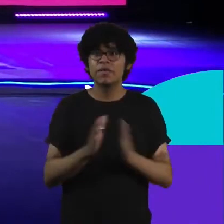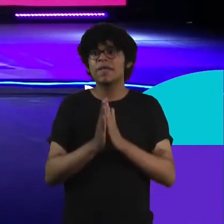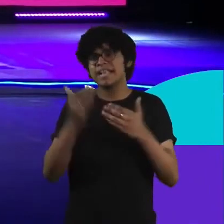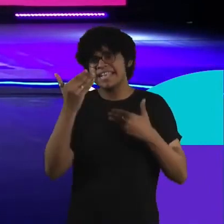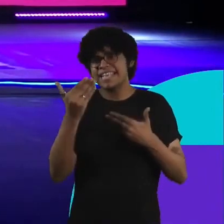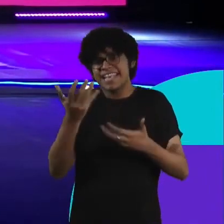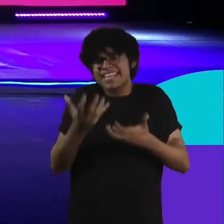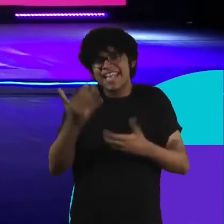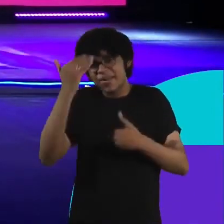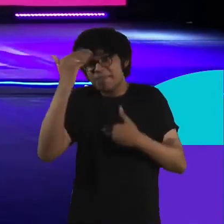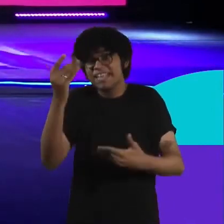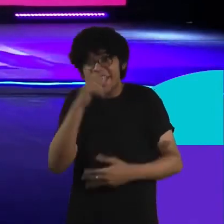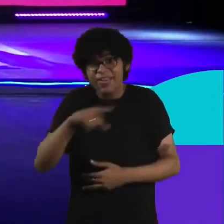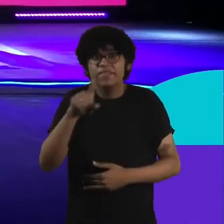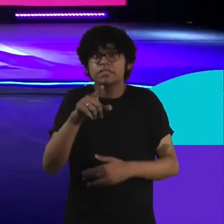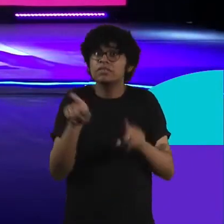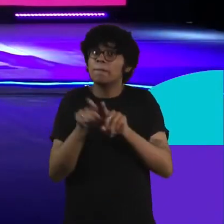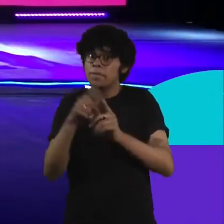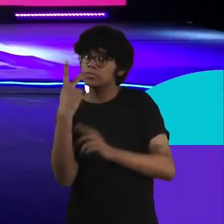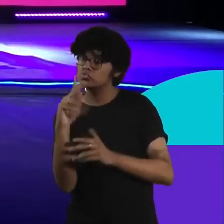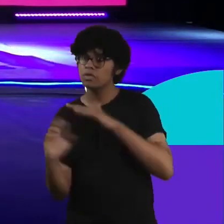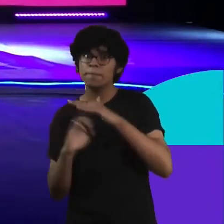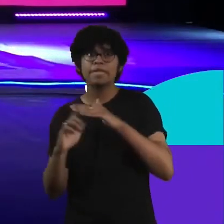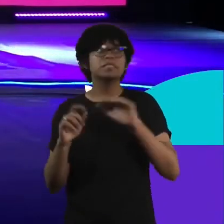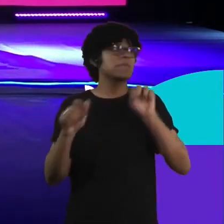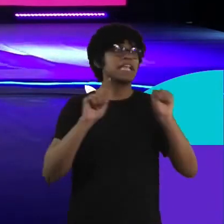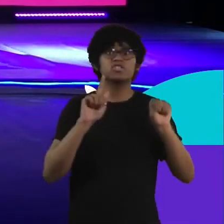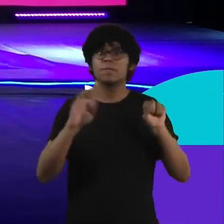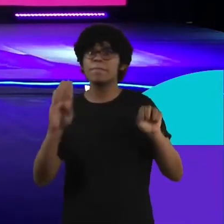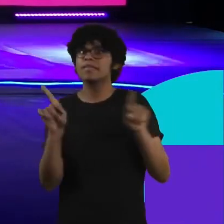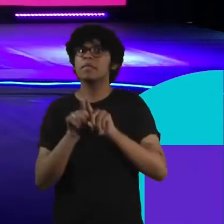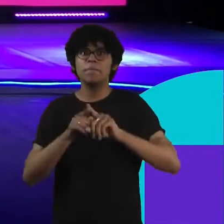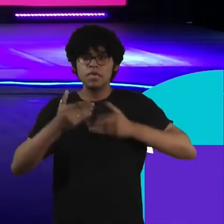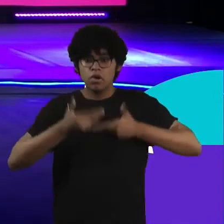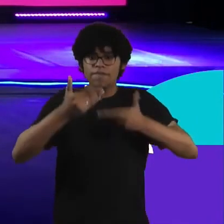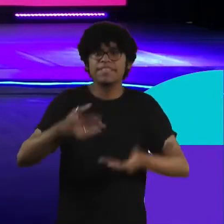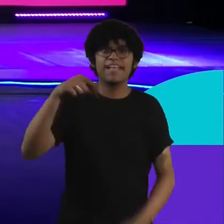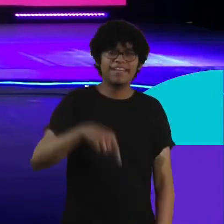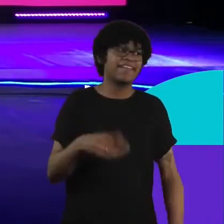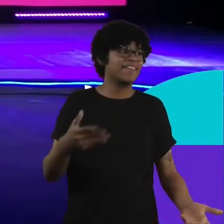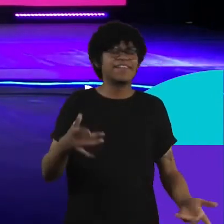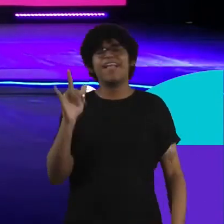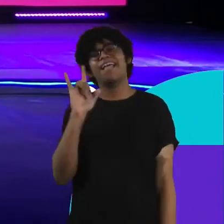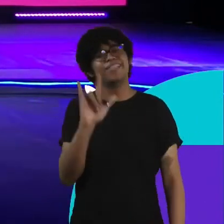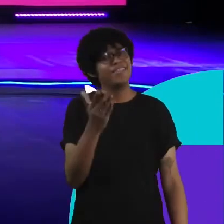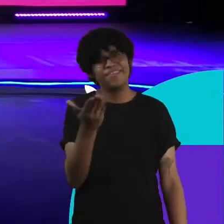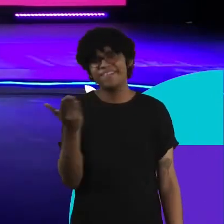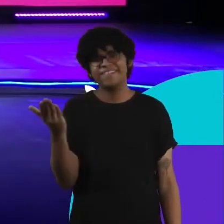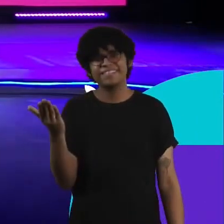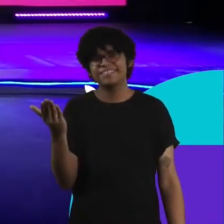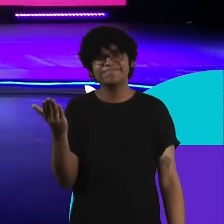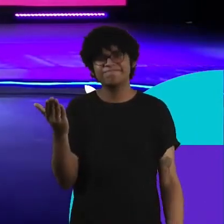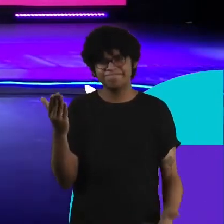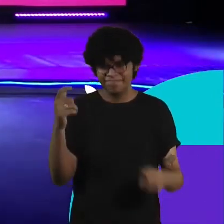Então, eu queria muito agradecer a você, agradecer aos organizadores também do Social Good Brasil pelo convite, todos